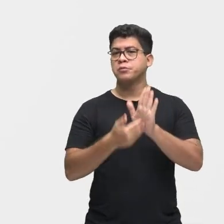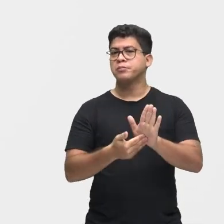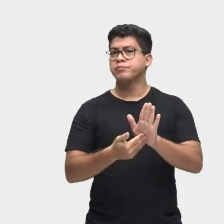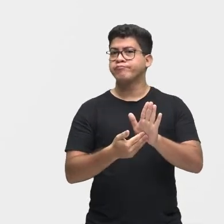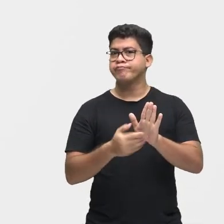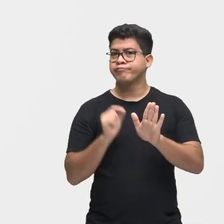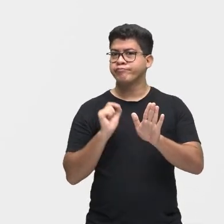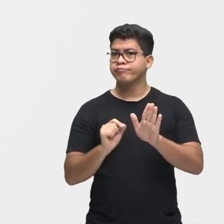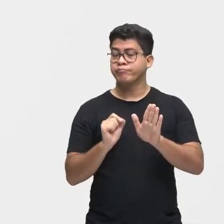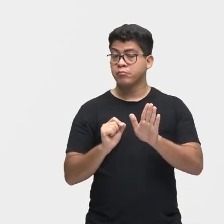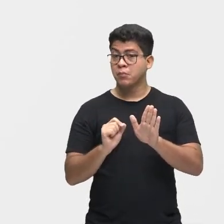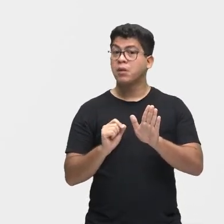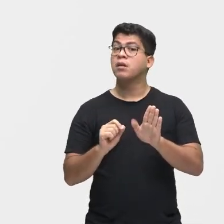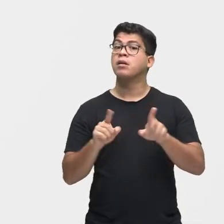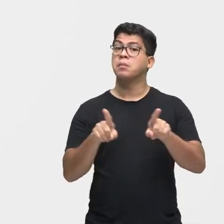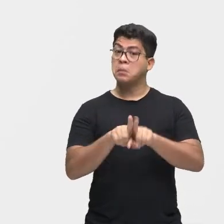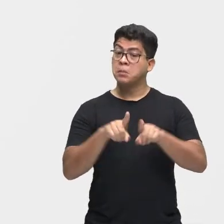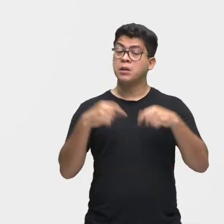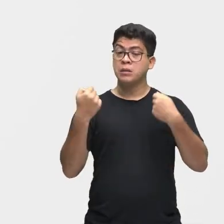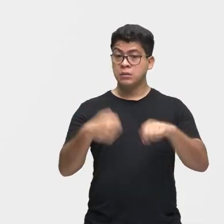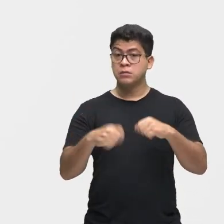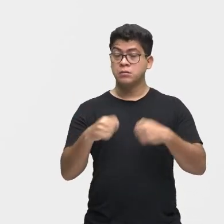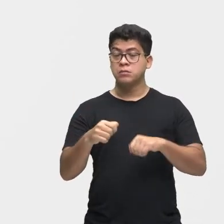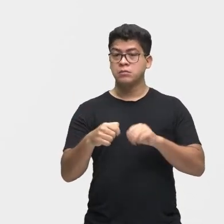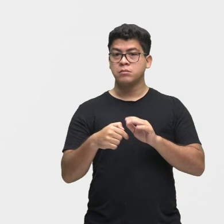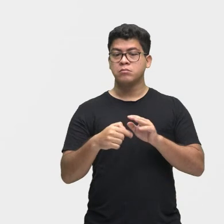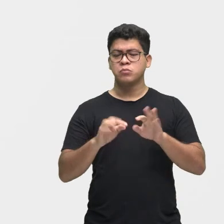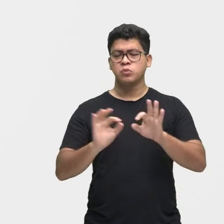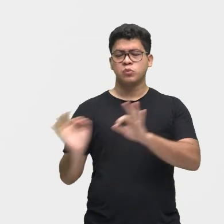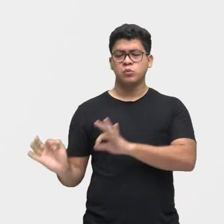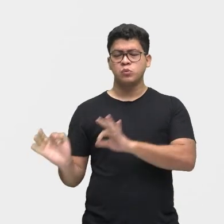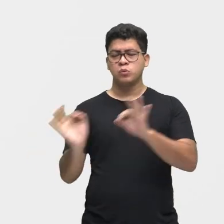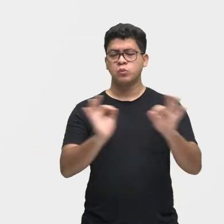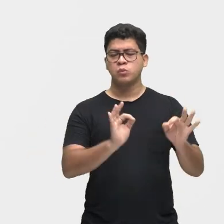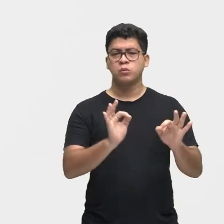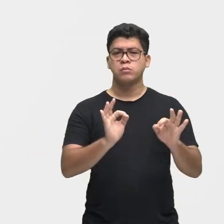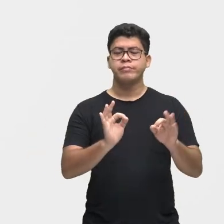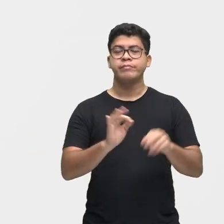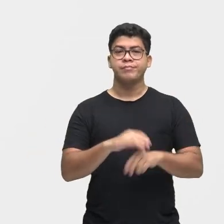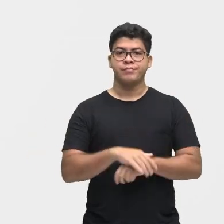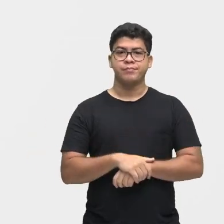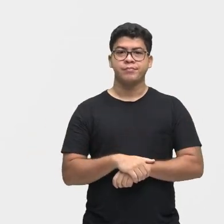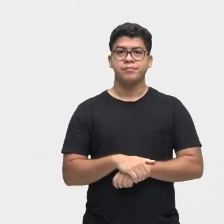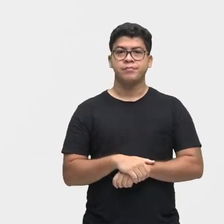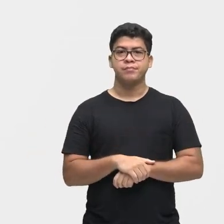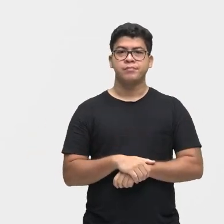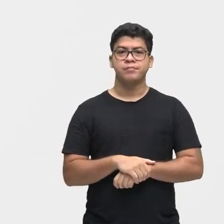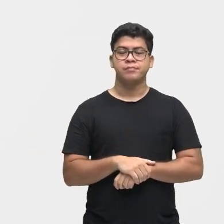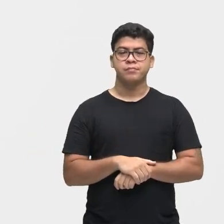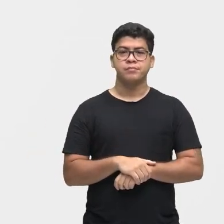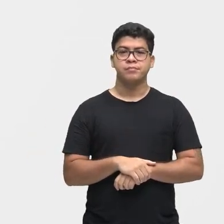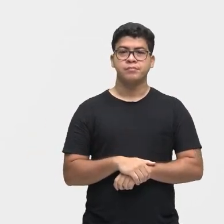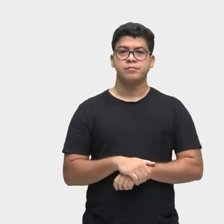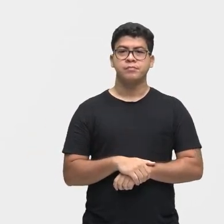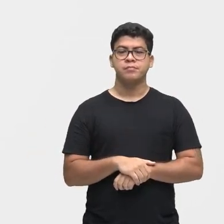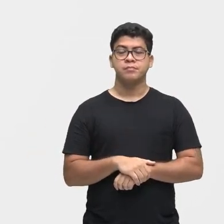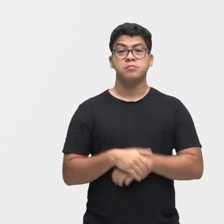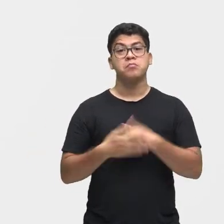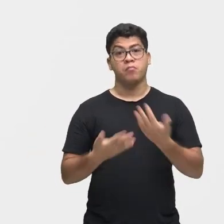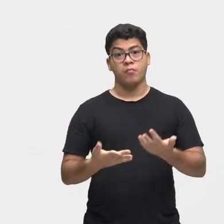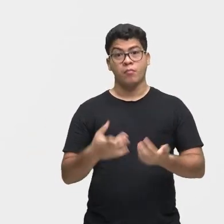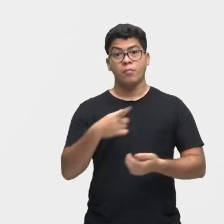trouxe durante a aula sobre o pensamento desses teóricos do absolutismo. Então, nós temos aí, por exemplo, o